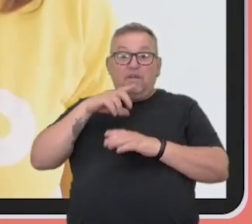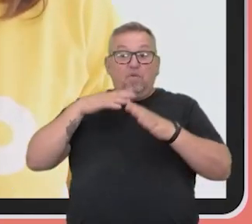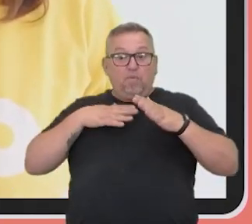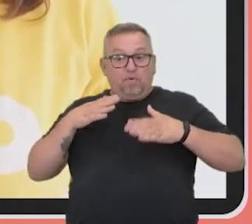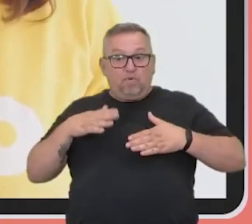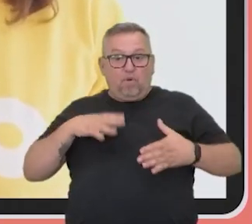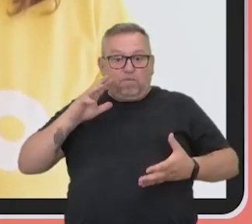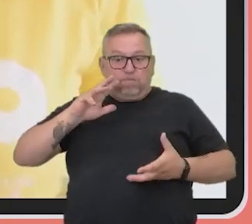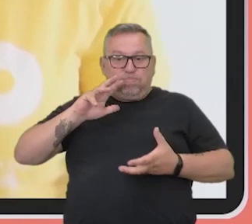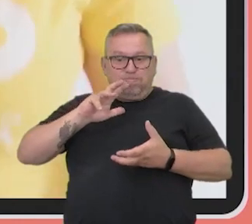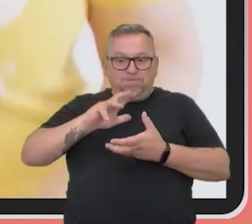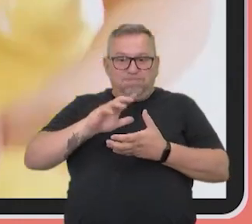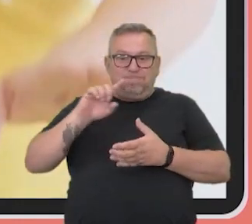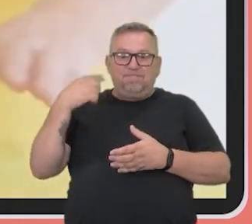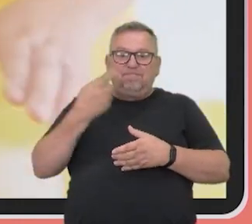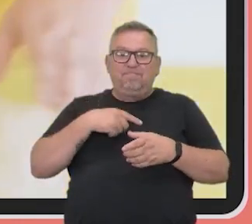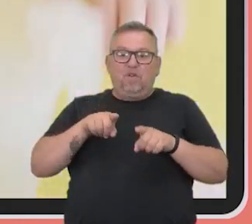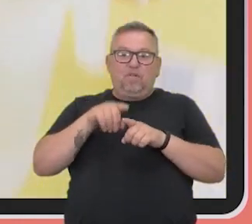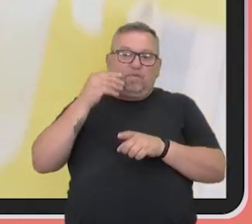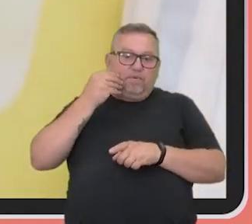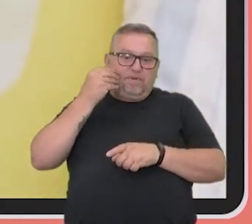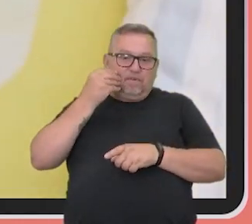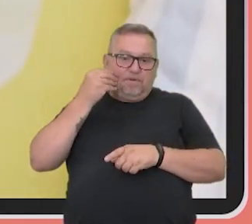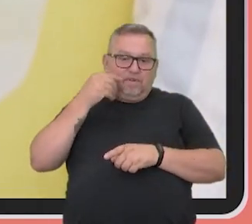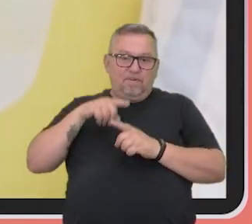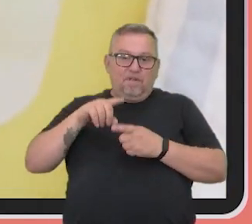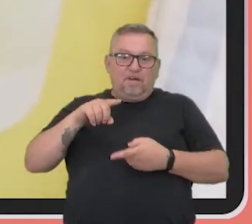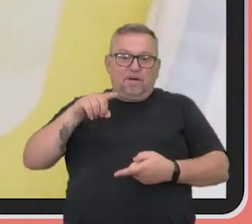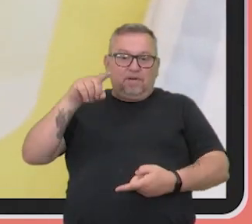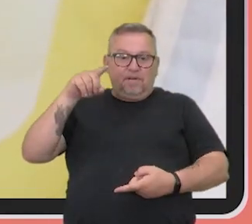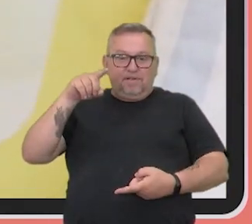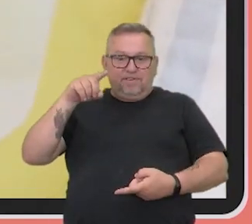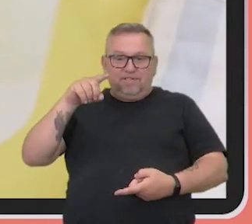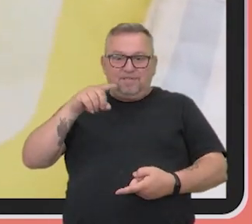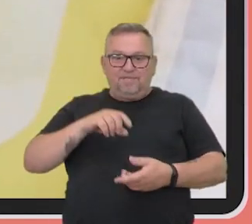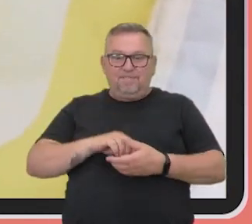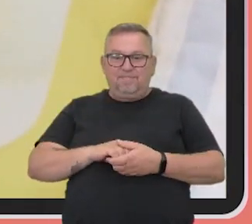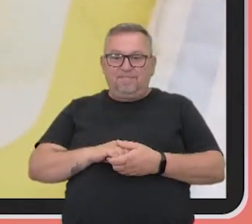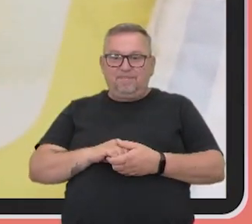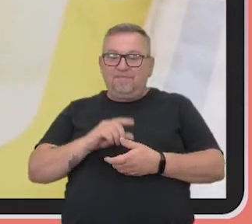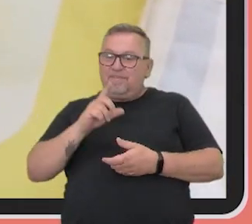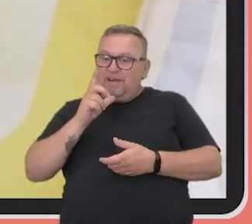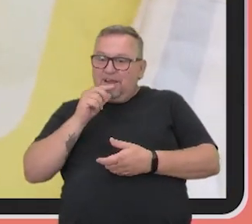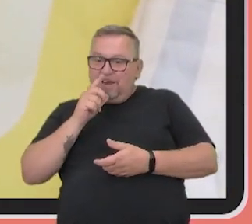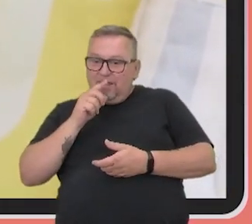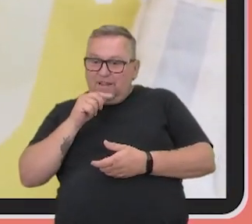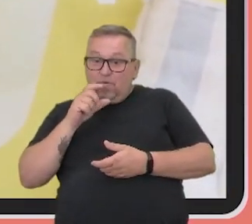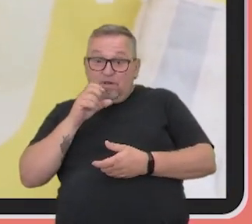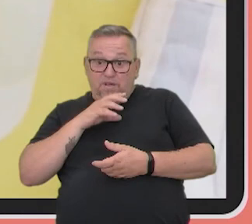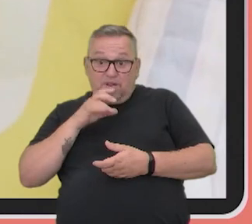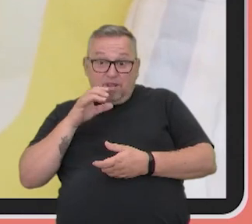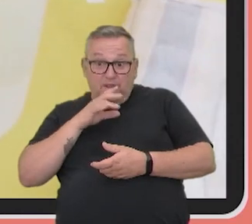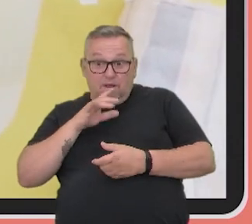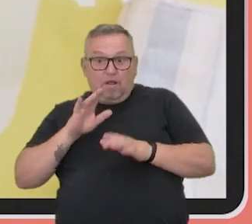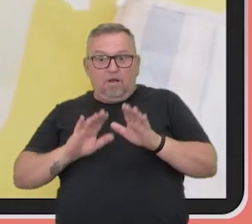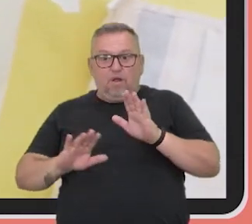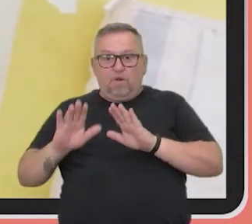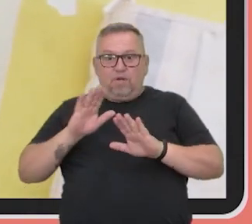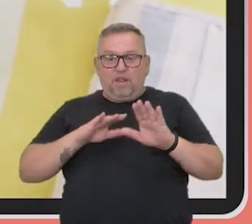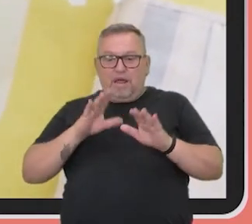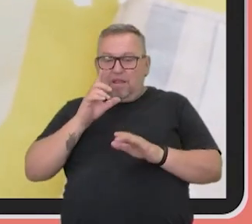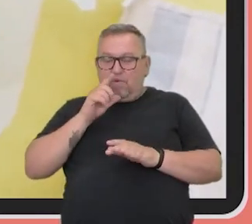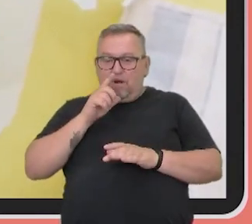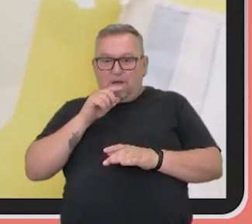corpos. Para a nossa experiência vamos precisar de uma garrafa, água quente. Cuidado quando mexerem na